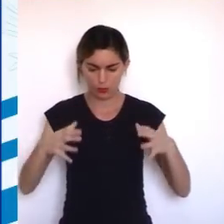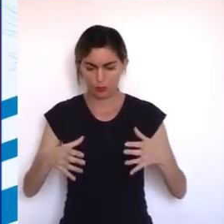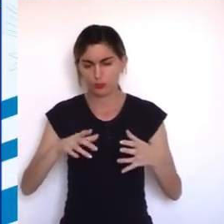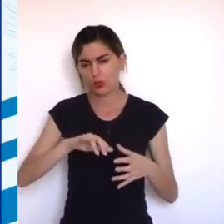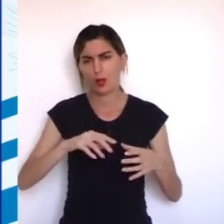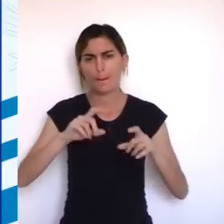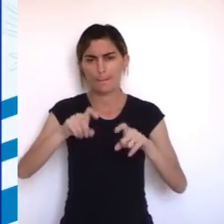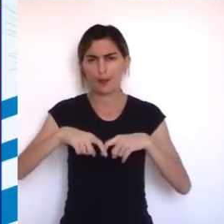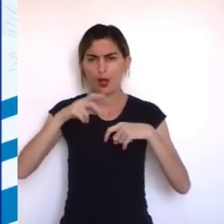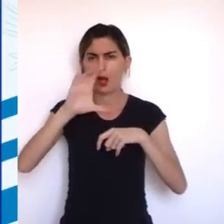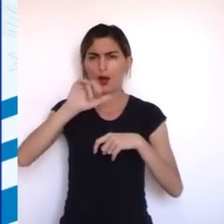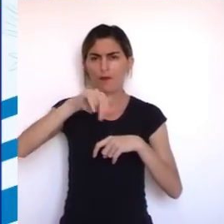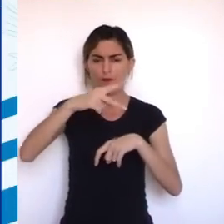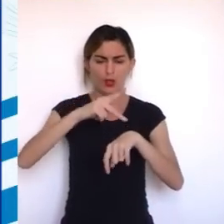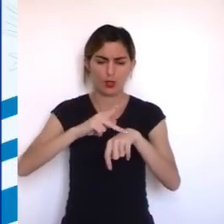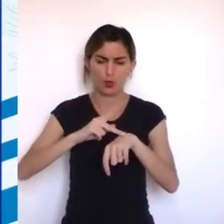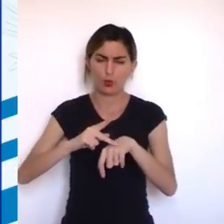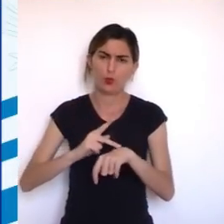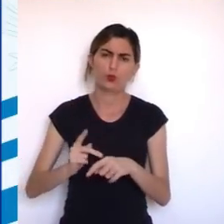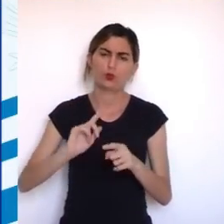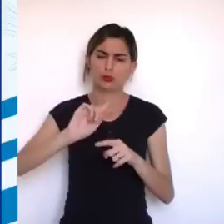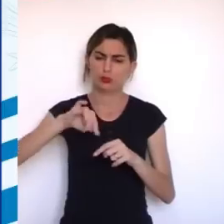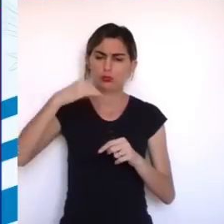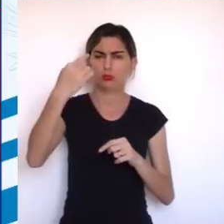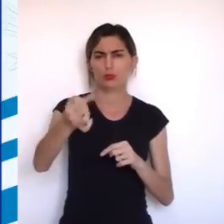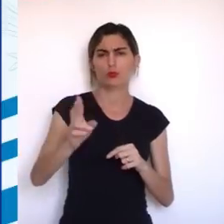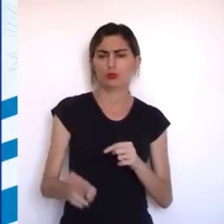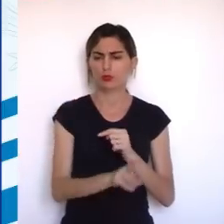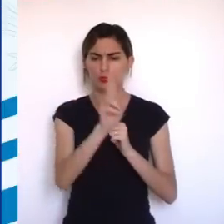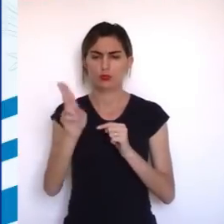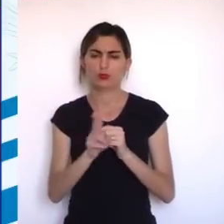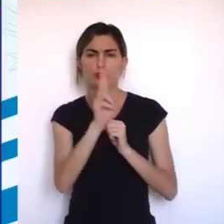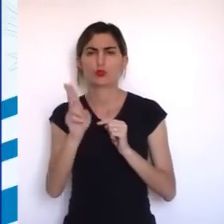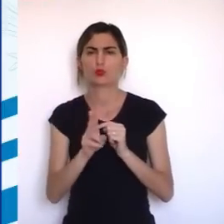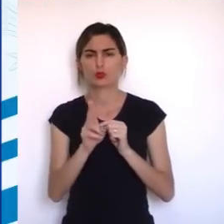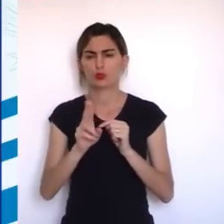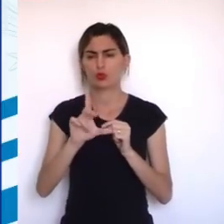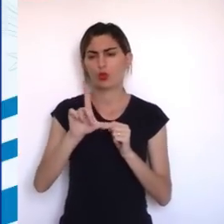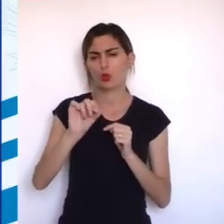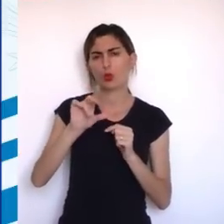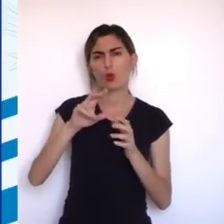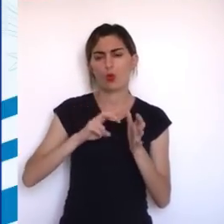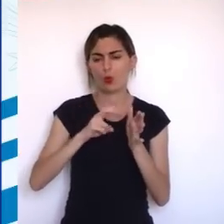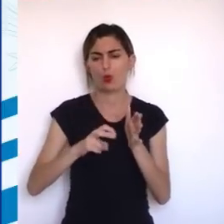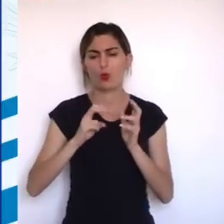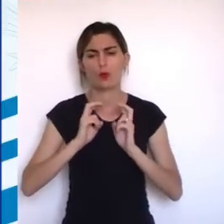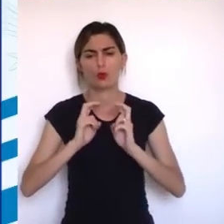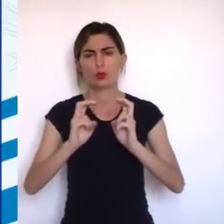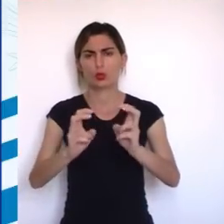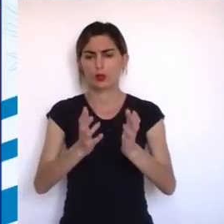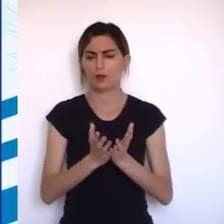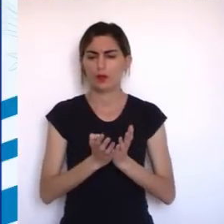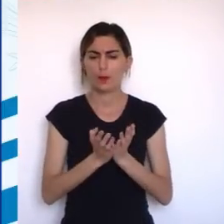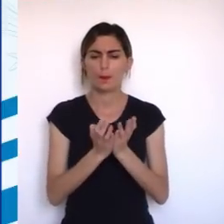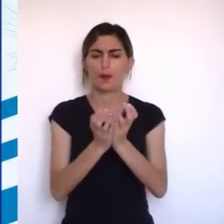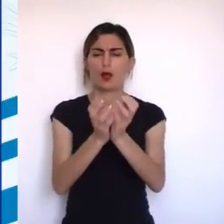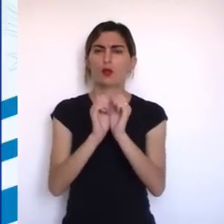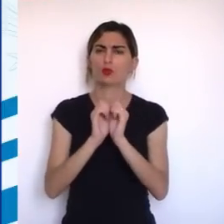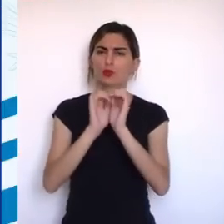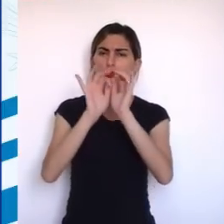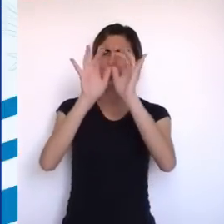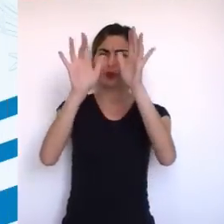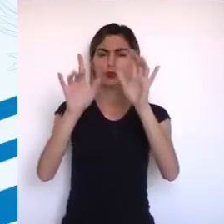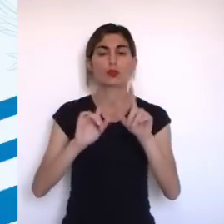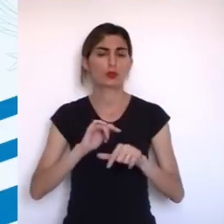bombas de águas das minas de carvão e depois passou a ser utilizada em locomotivas e barcos a